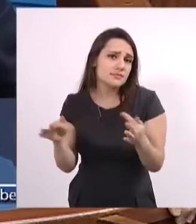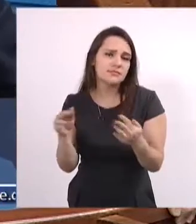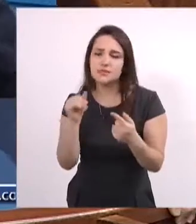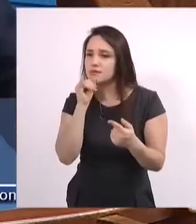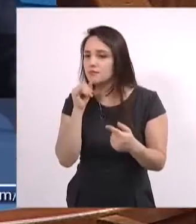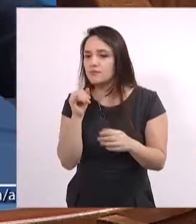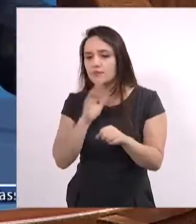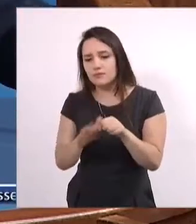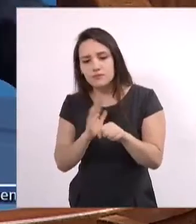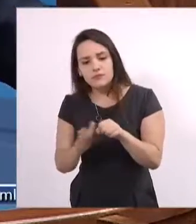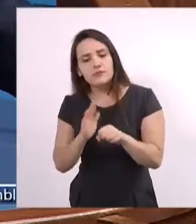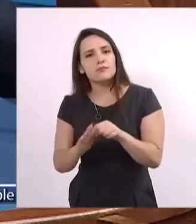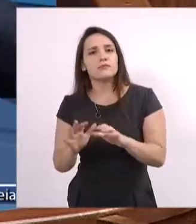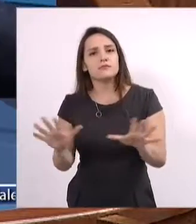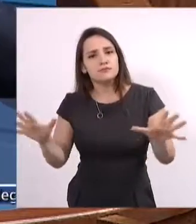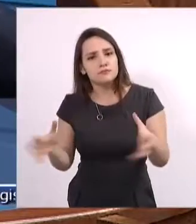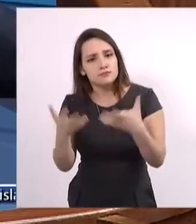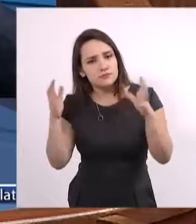verduras, frutas,